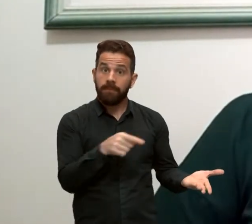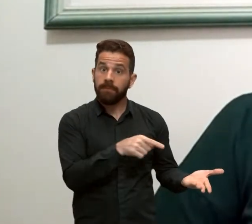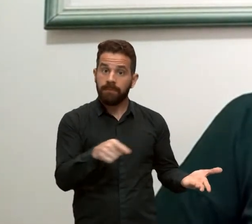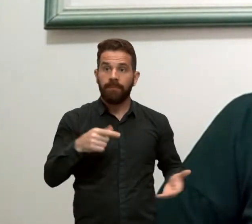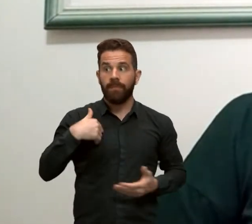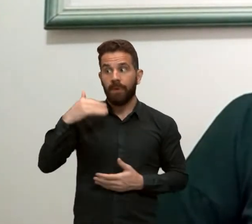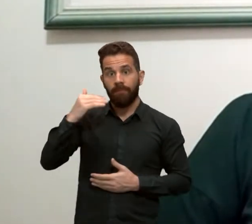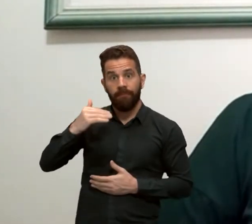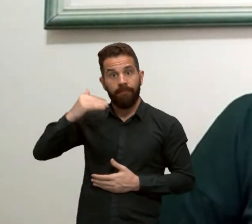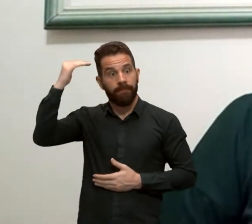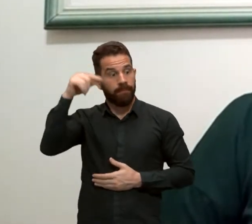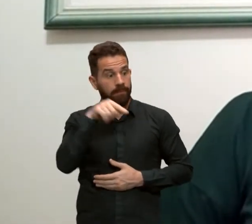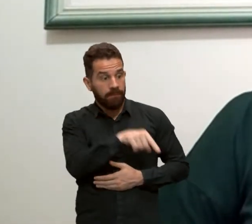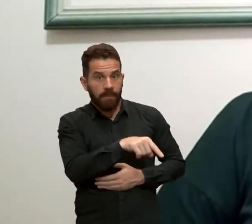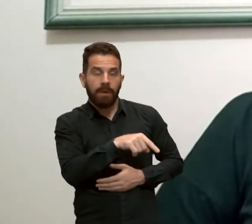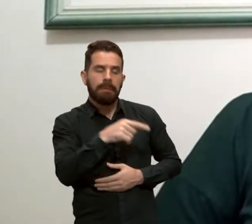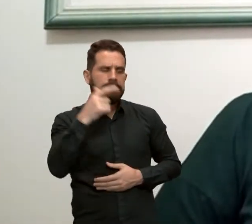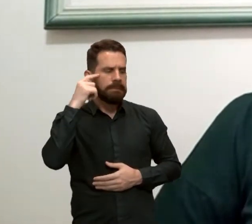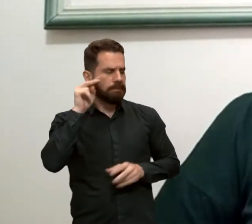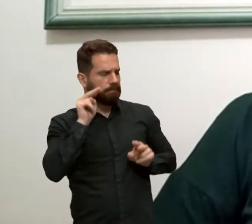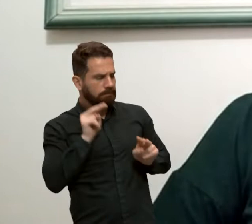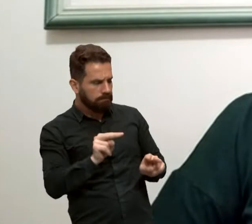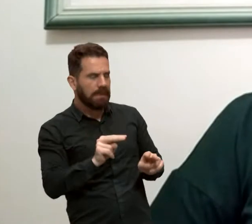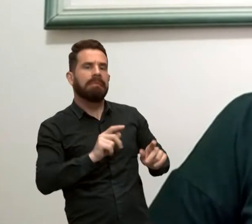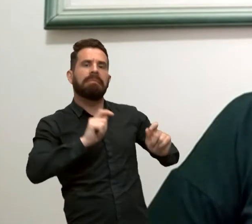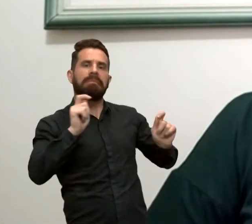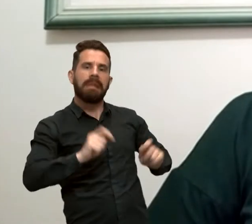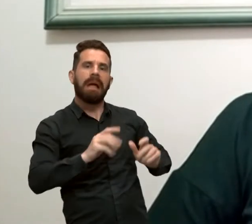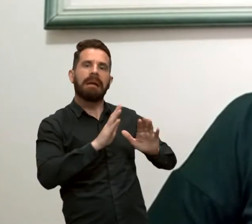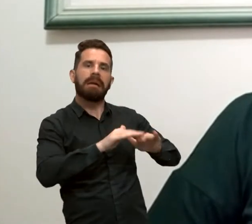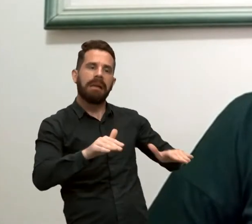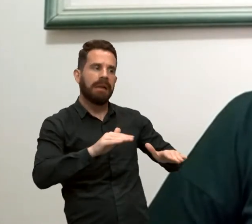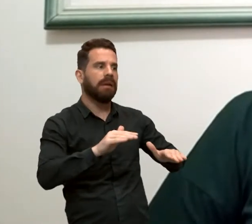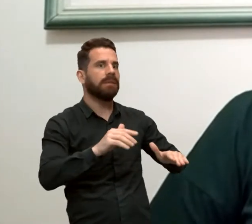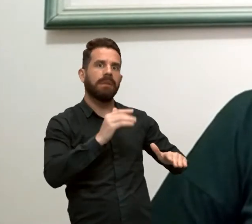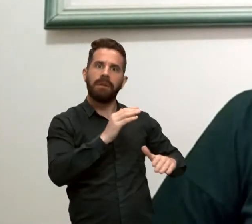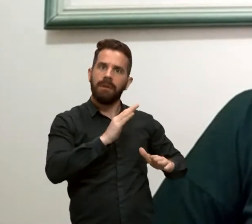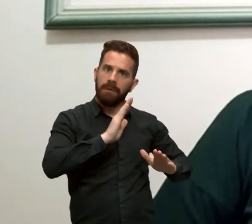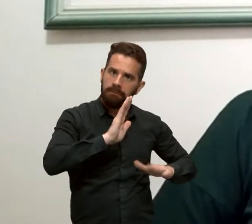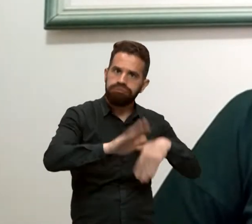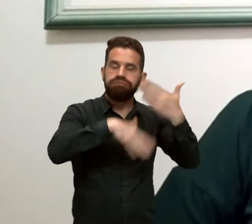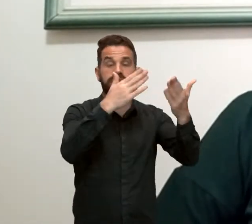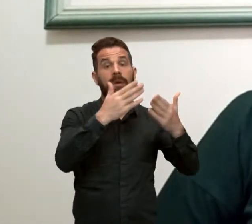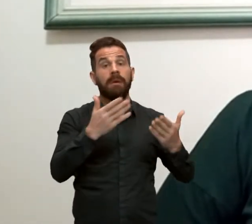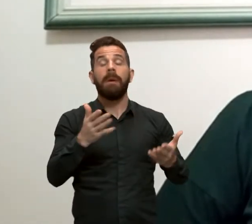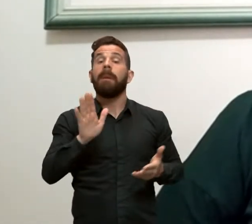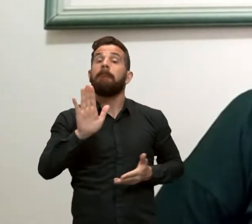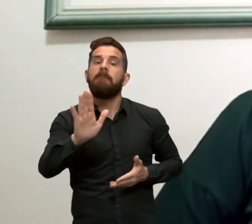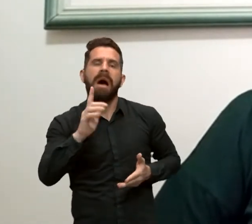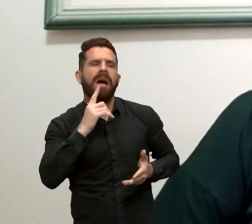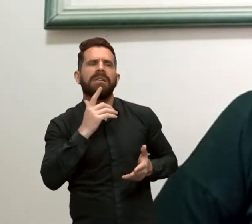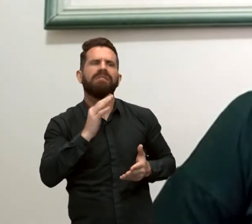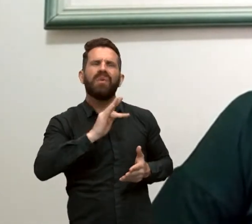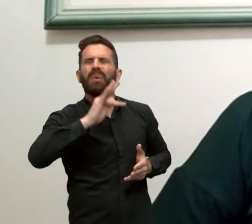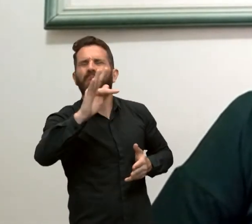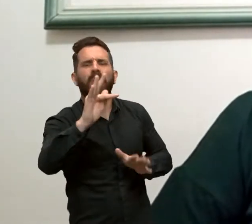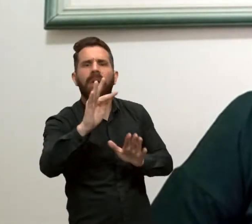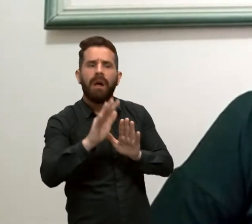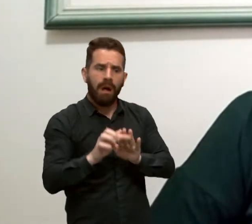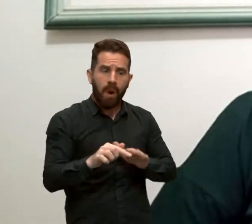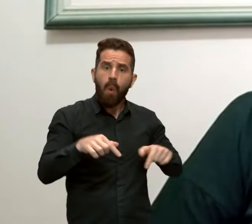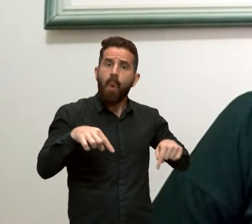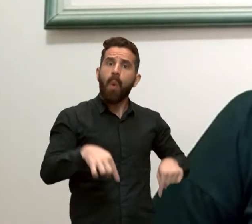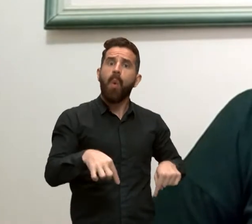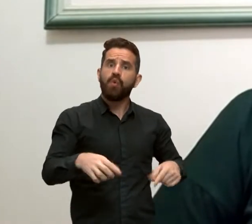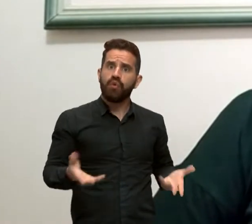como uma perspectiva de futuro, e a criança é hoje, ela está aqui, ela é presente, ela está viva e precisa ser considerada